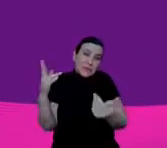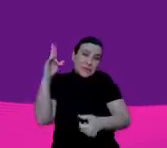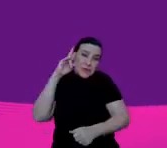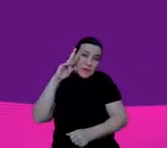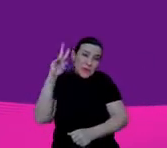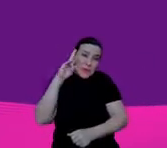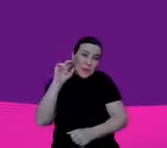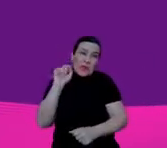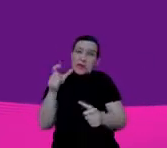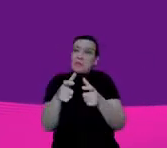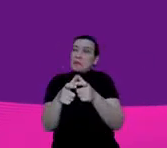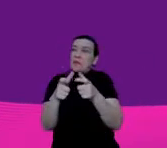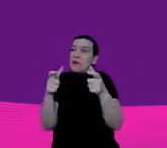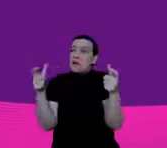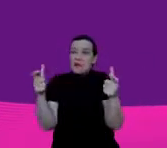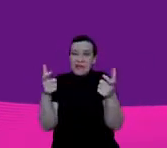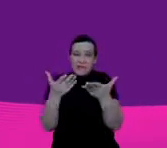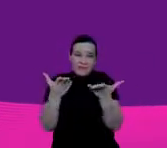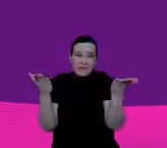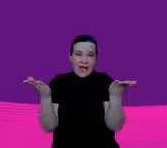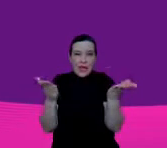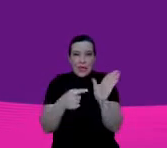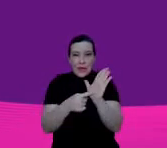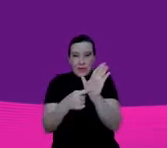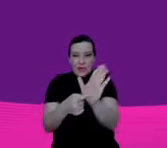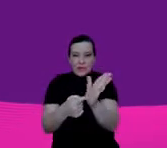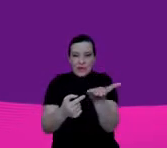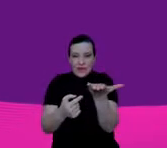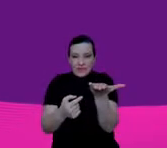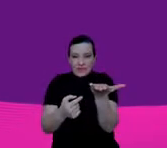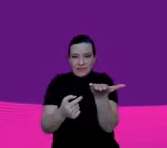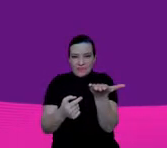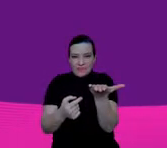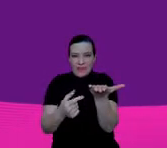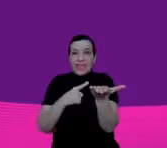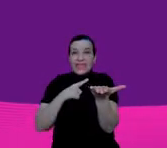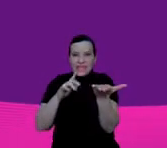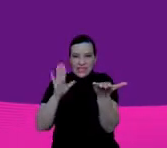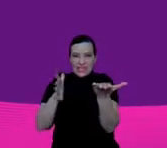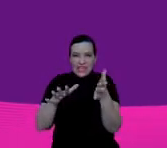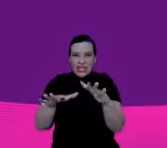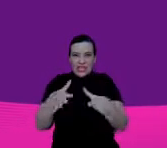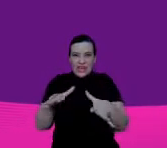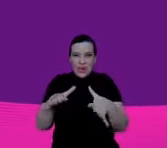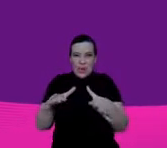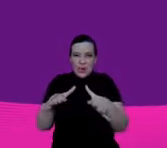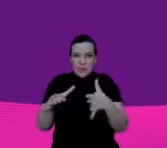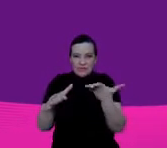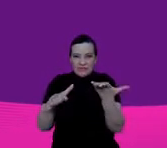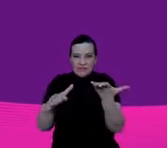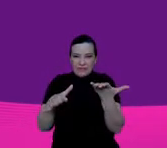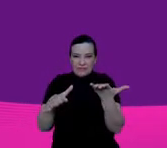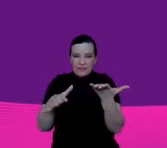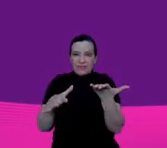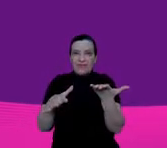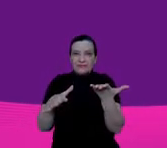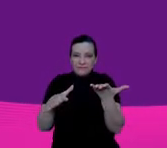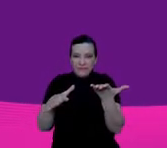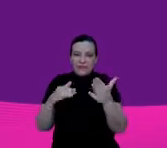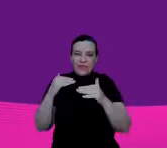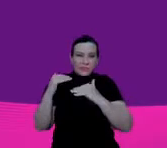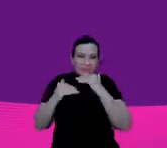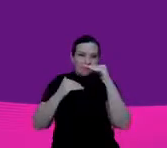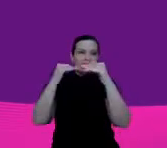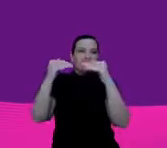como esse que eu vou mostrar no vídeo, um paciente que tem um tremor de repouso, um quadro assimétrico, progressivo, responde